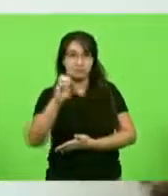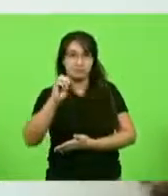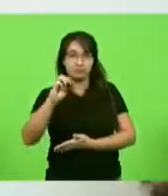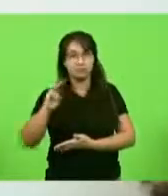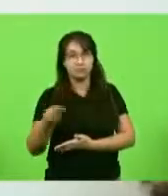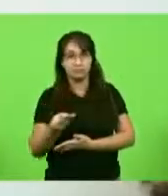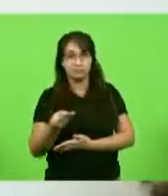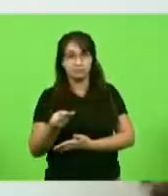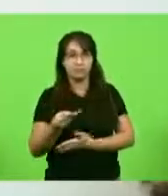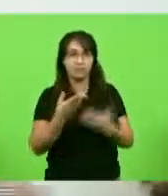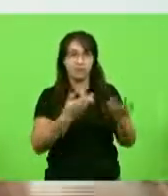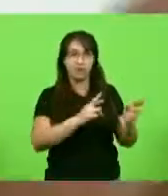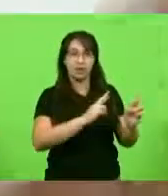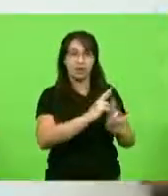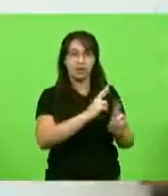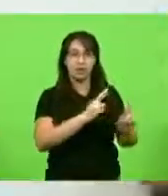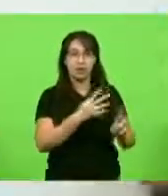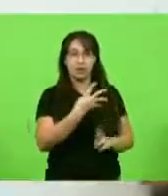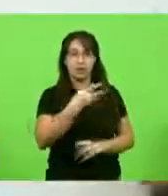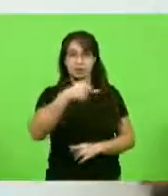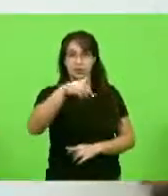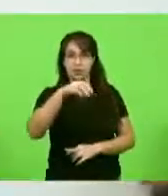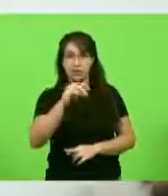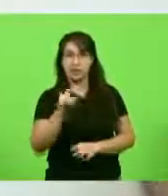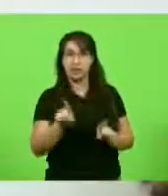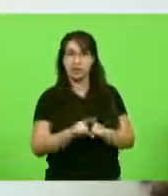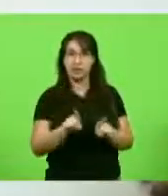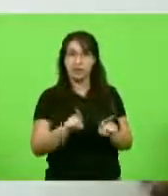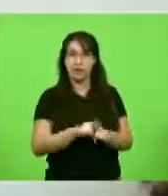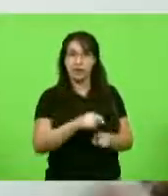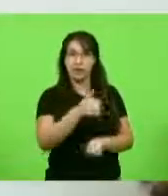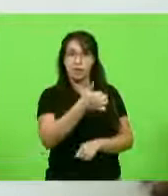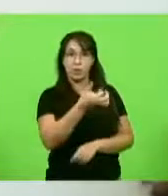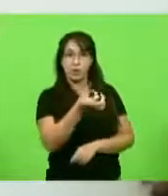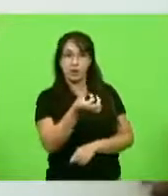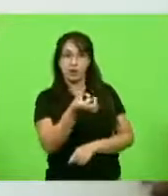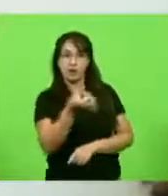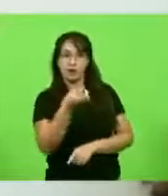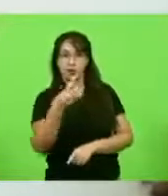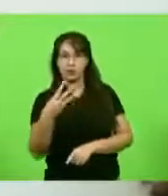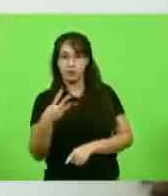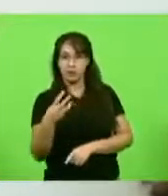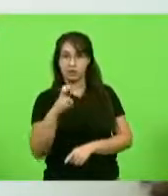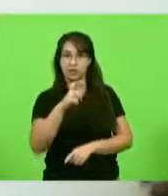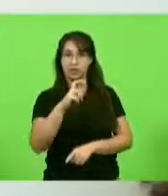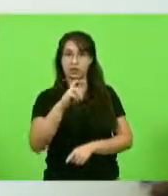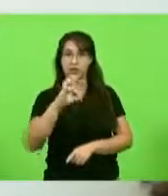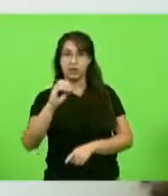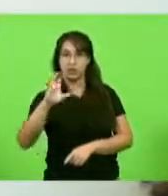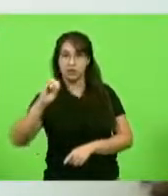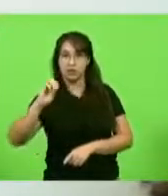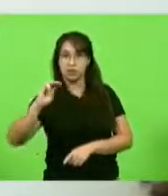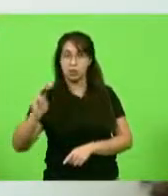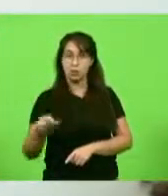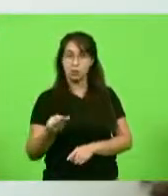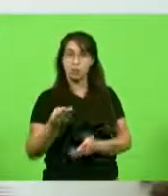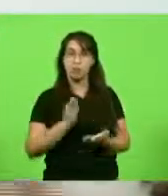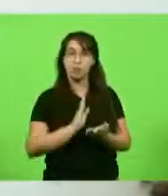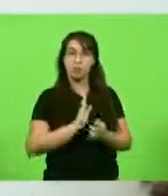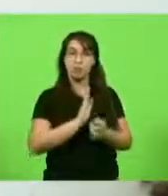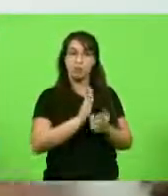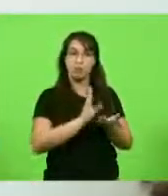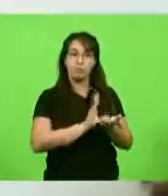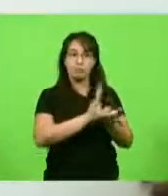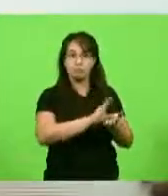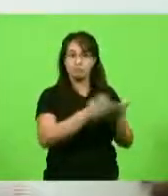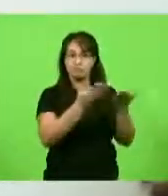100 milhões para 163, 500 milhões que estava aberto agora vai para 280, uma parte. Então, eu quero